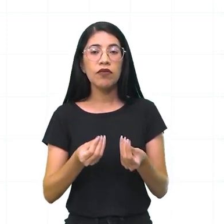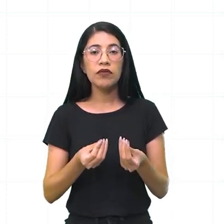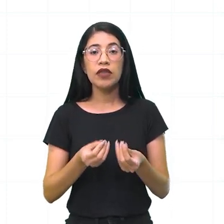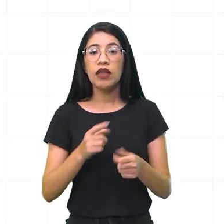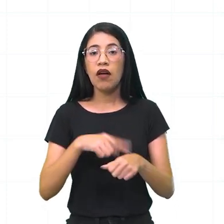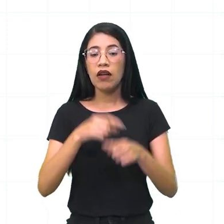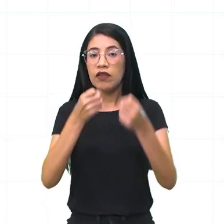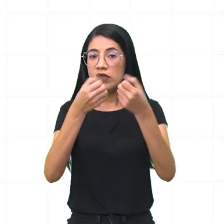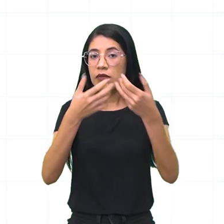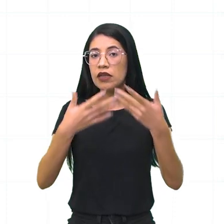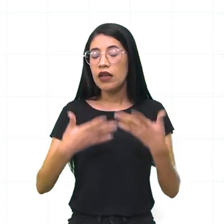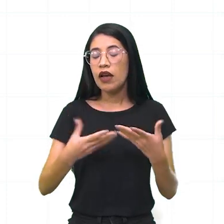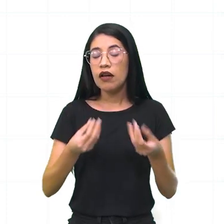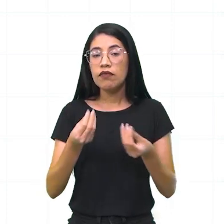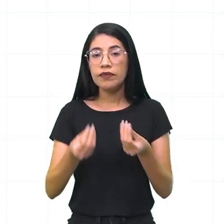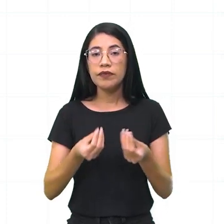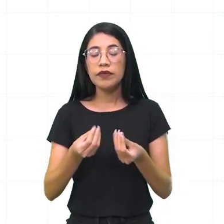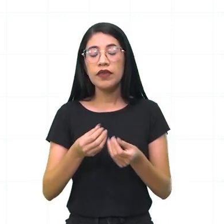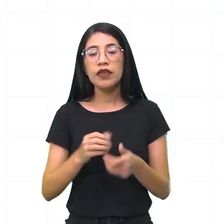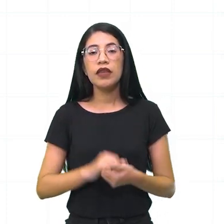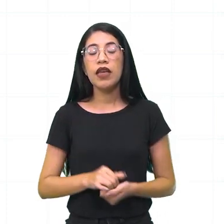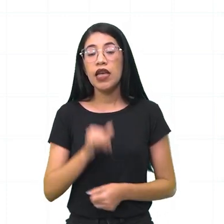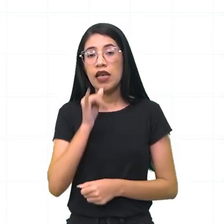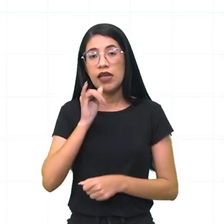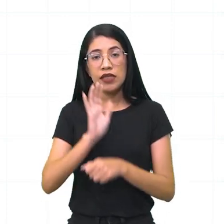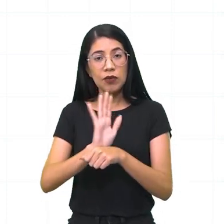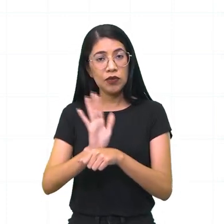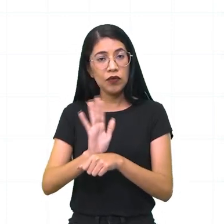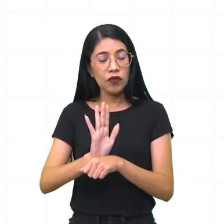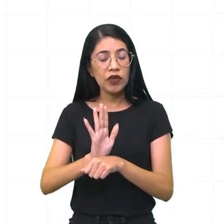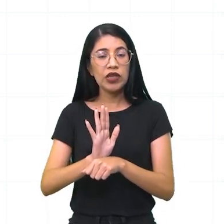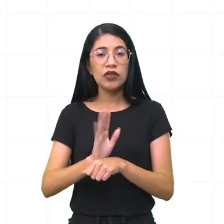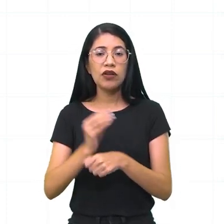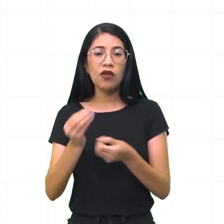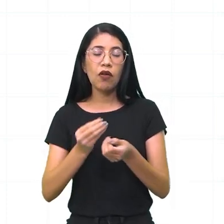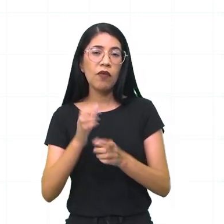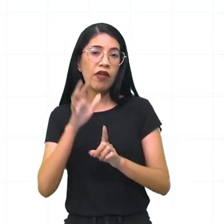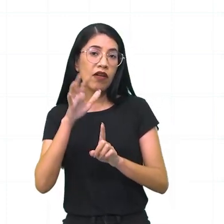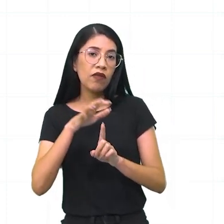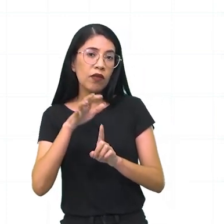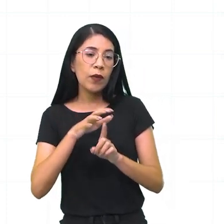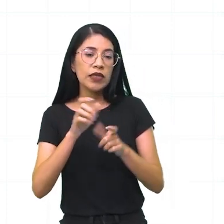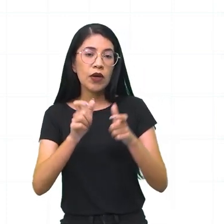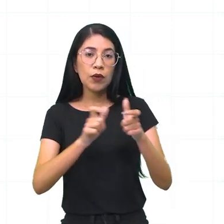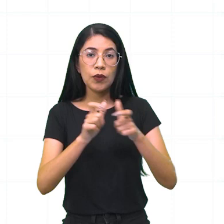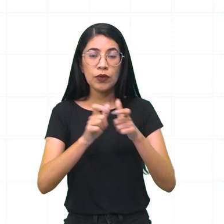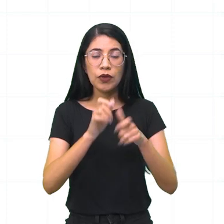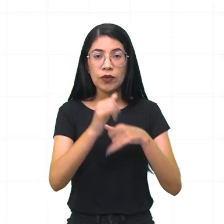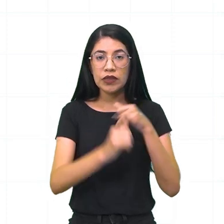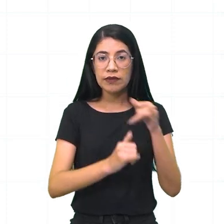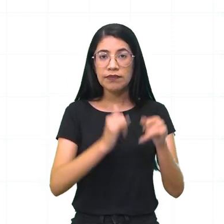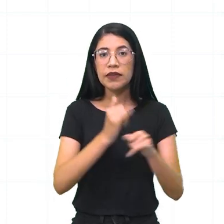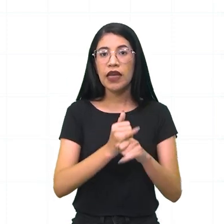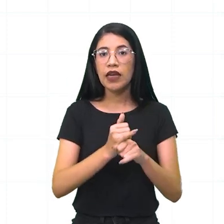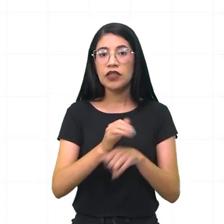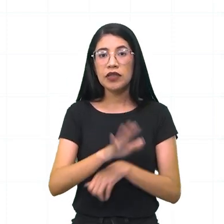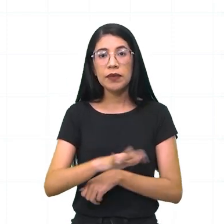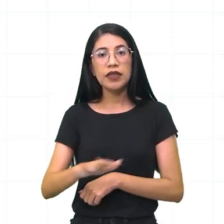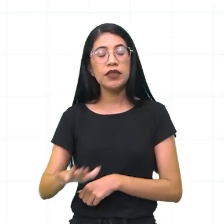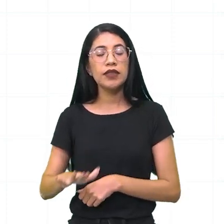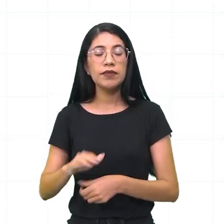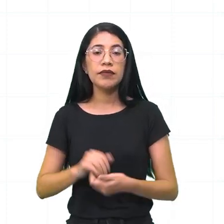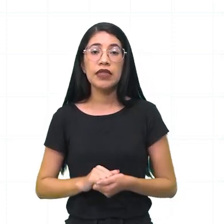falar como nós vimos lá no vídeo, da influência dos jogos digitais na infância,